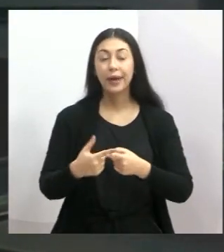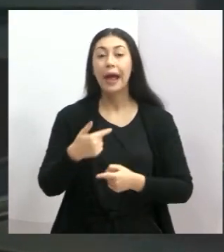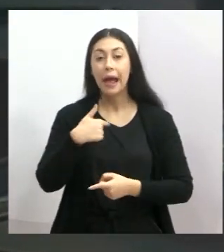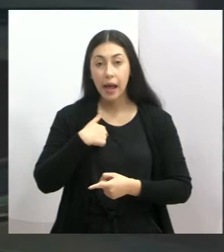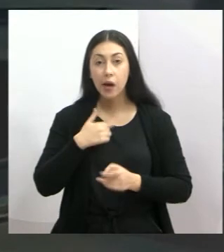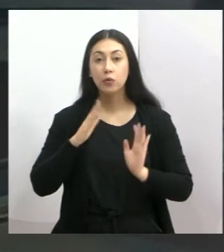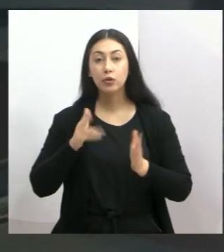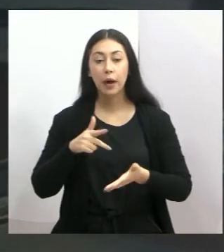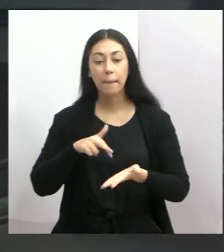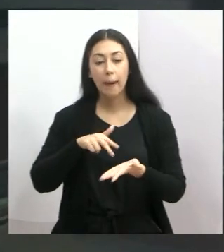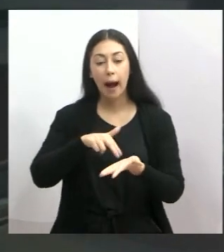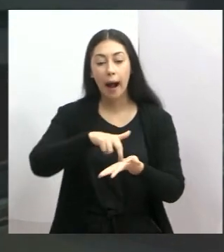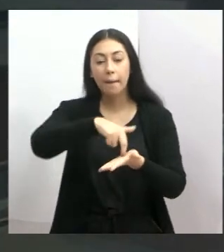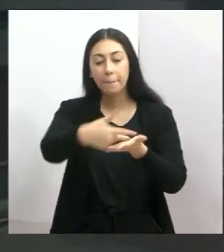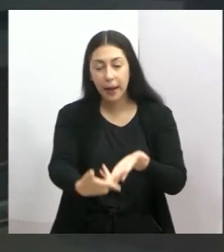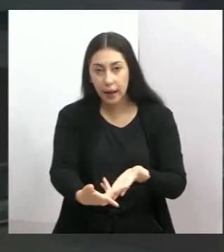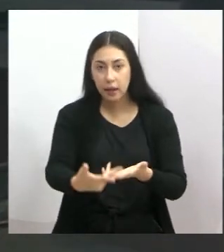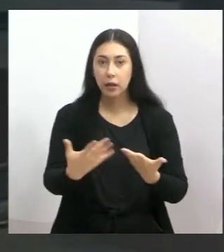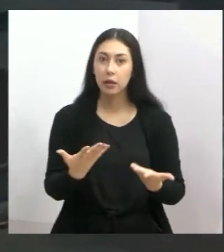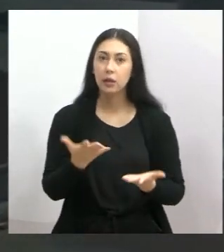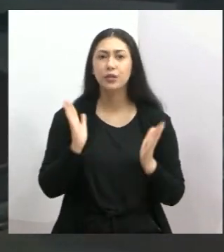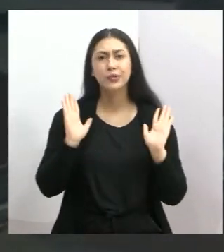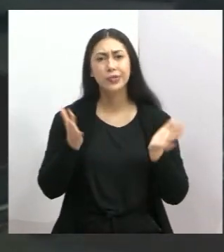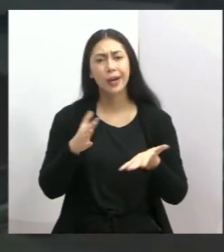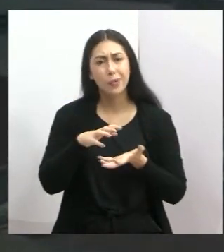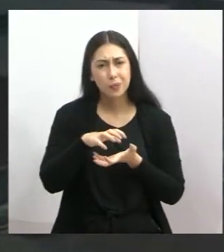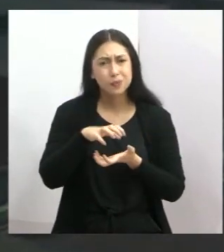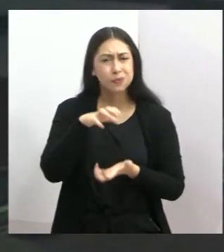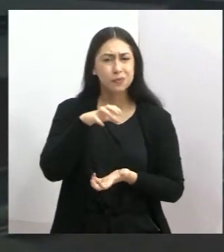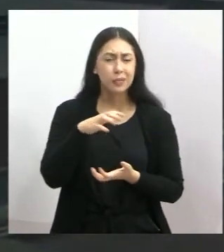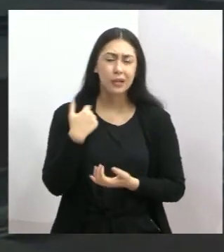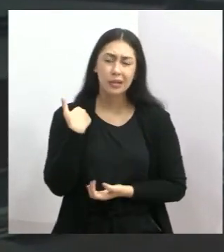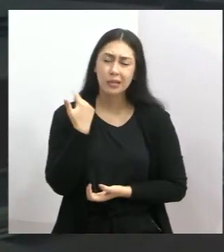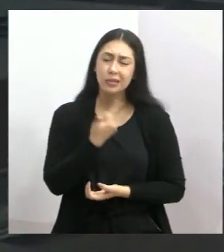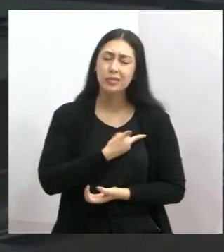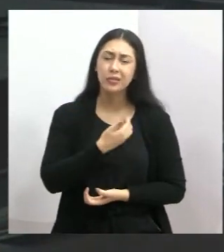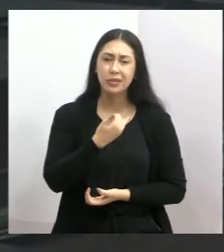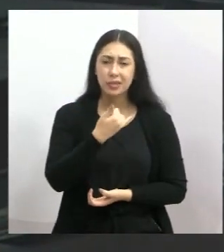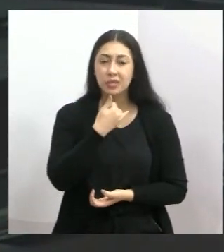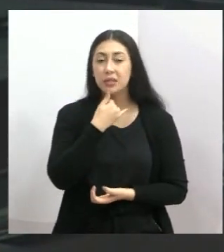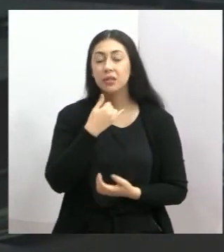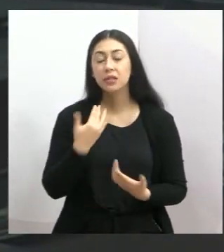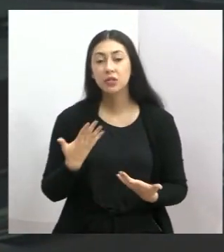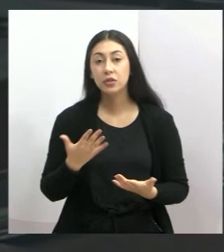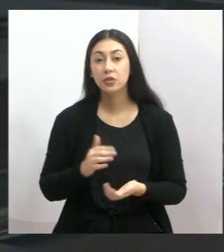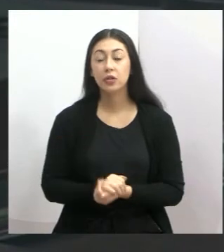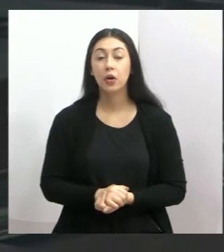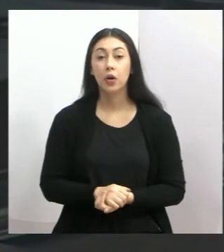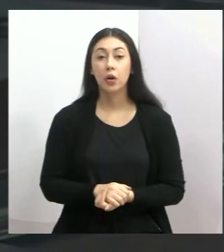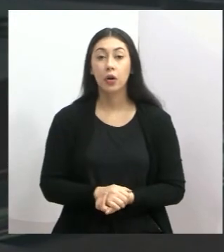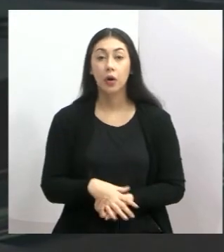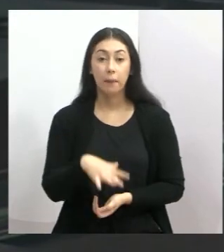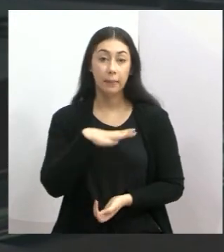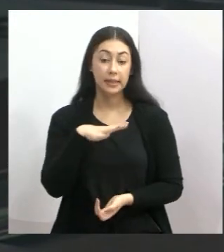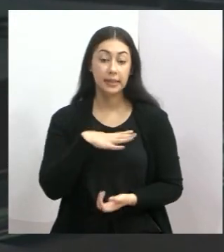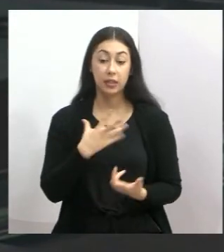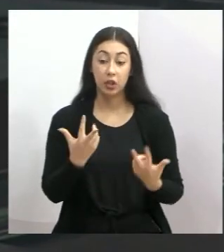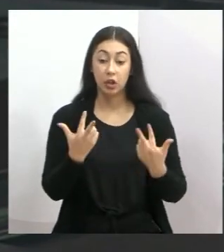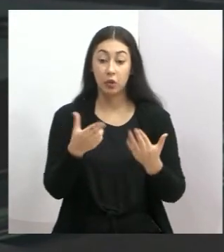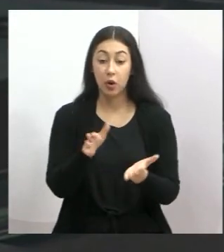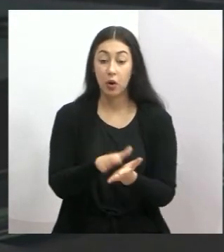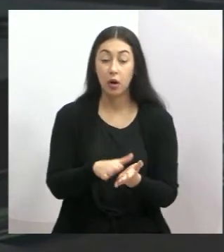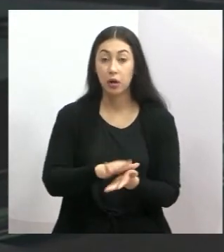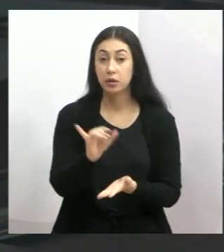caí com a mangueira uma idosa e a gente fica muito chateado numa cidade do tamanho da nossa